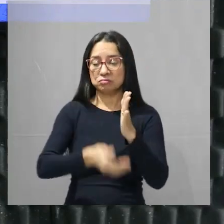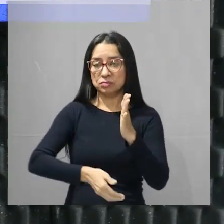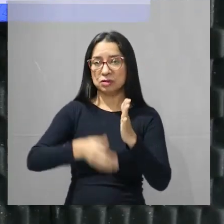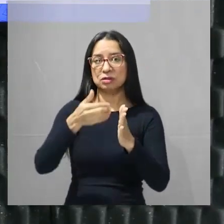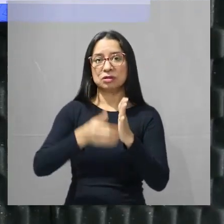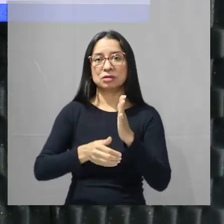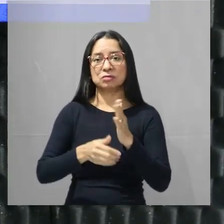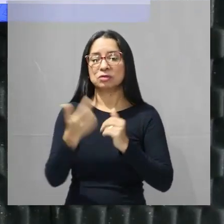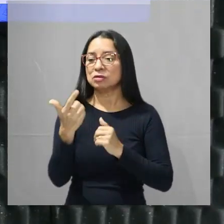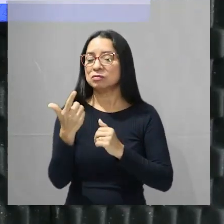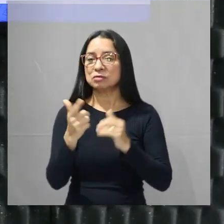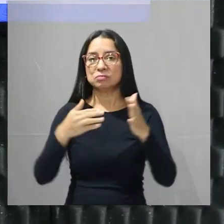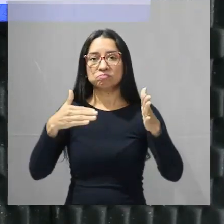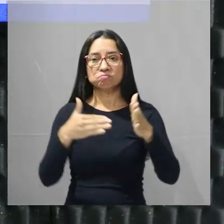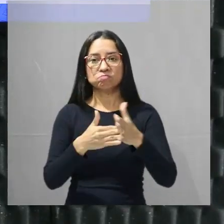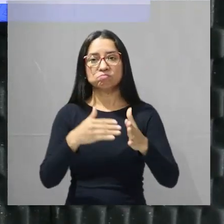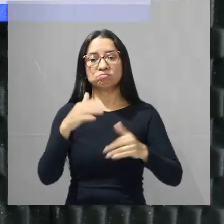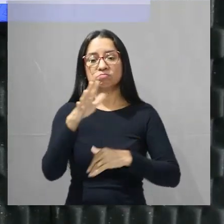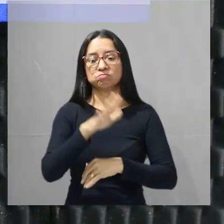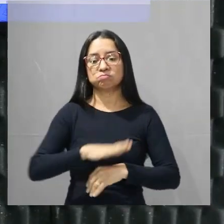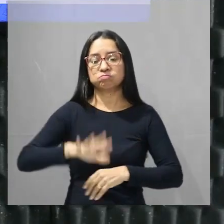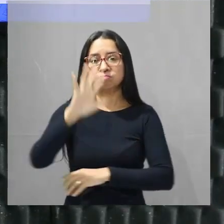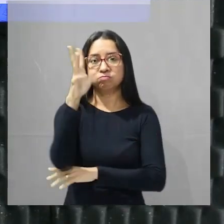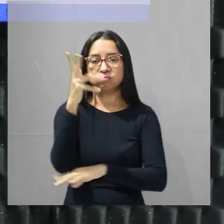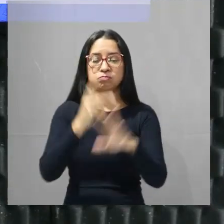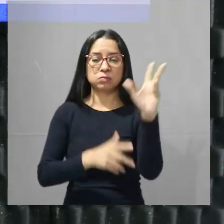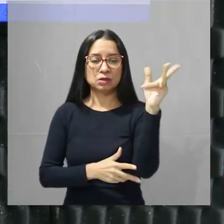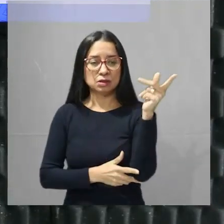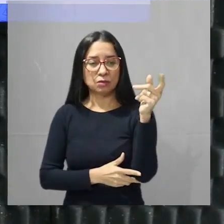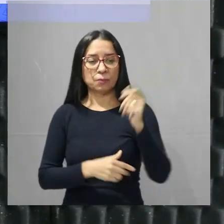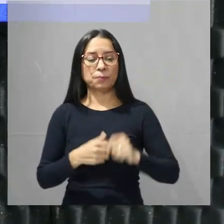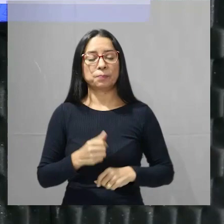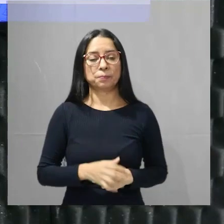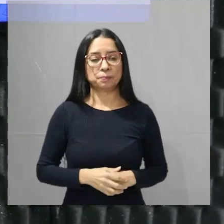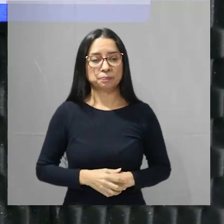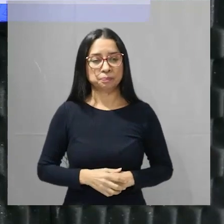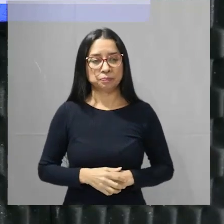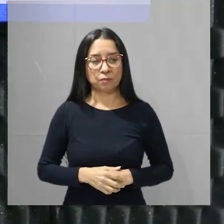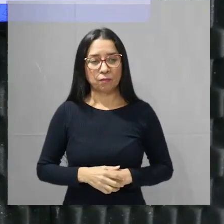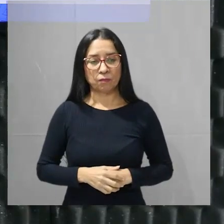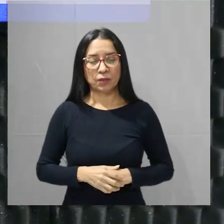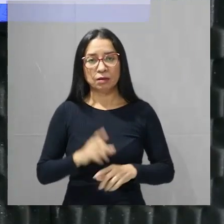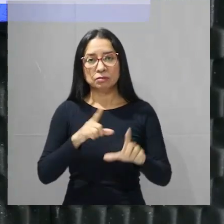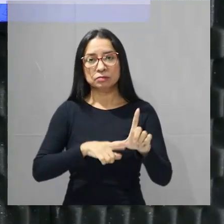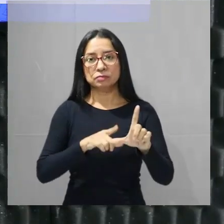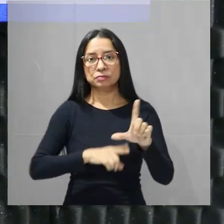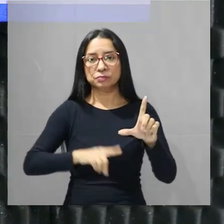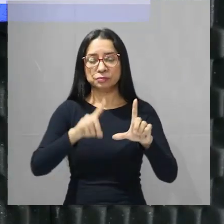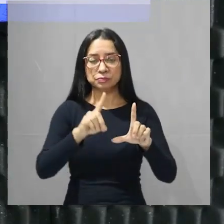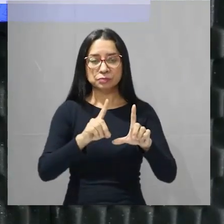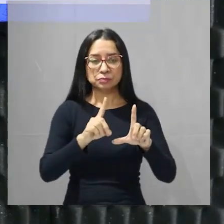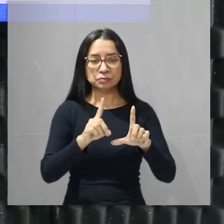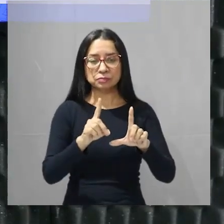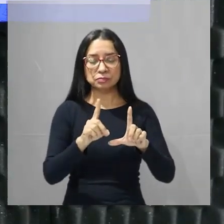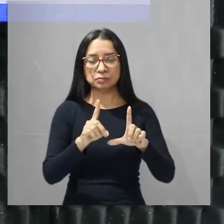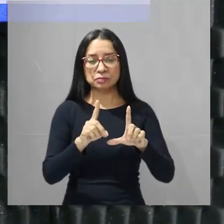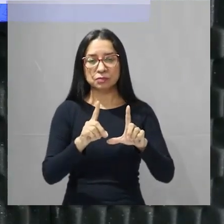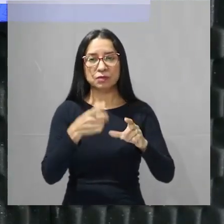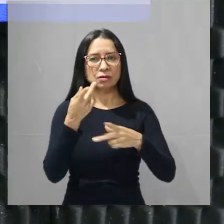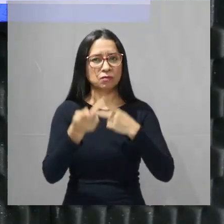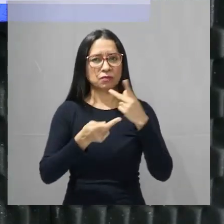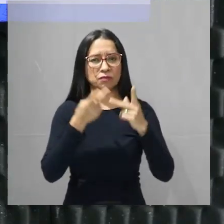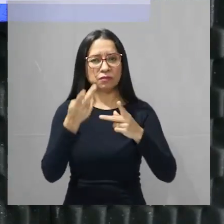está errado. Letra D, é consequência da flexibilização das regras da participação política. Ele falou em algum momento